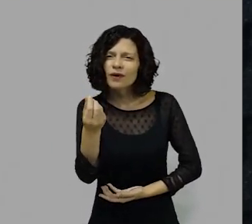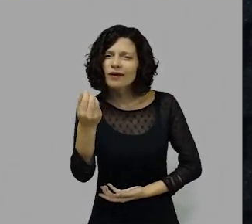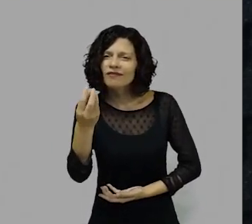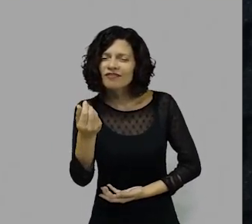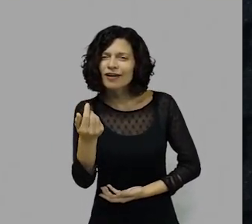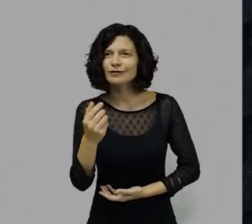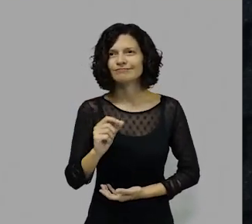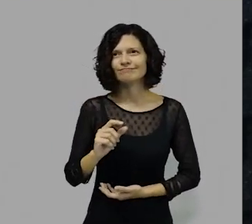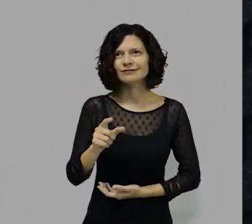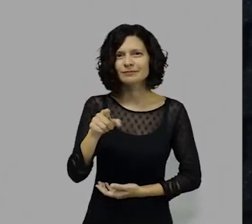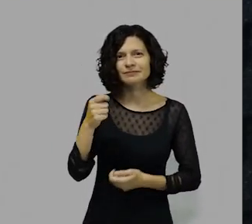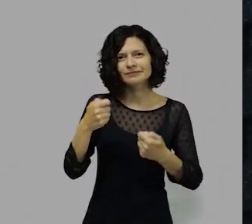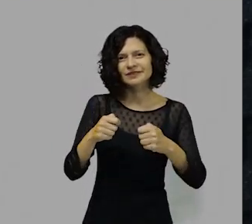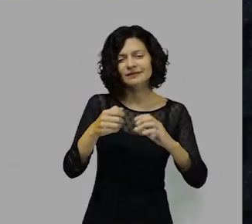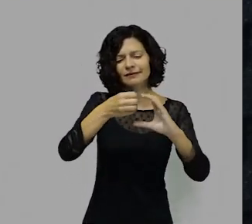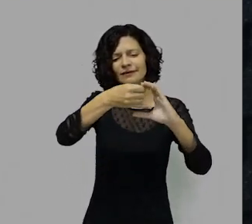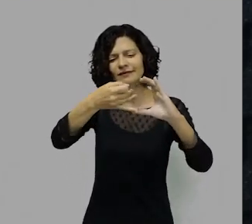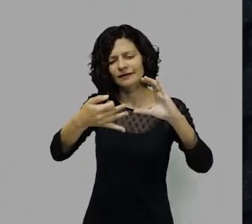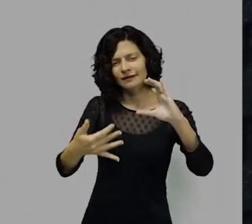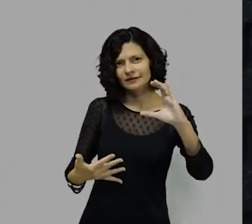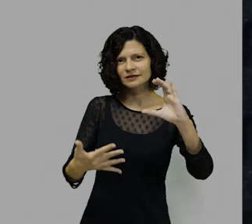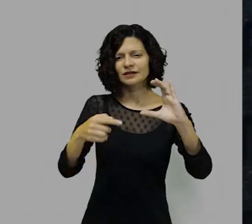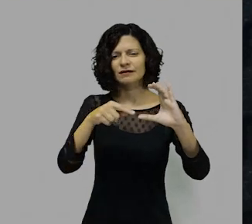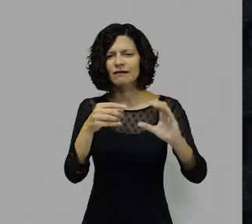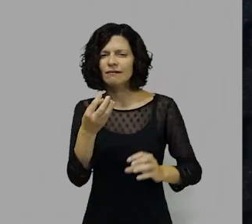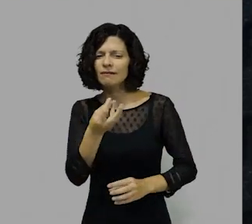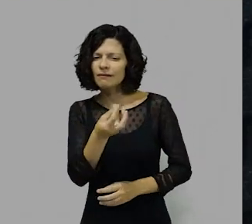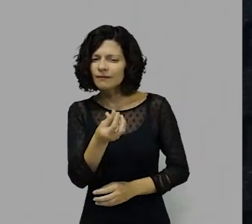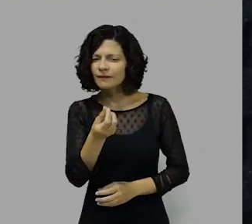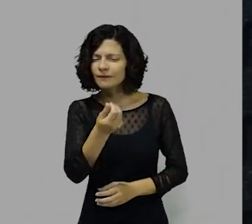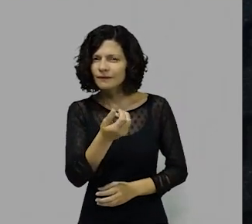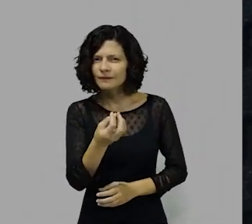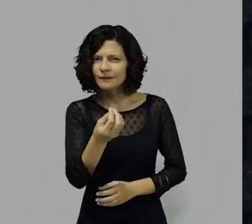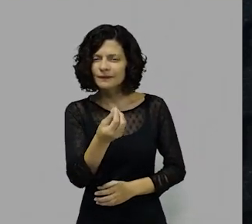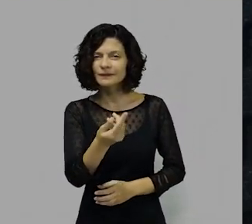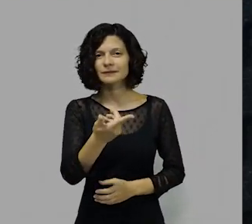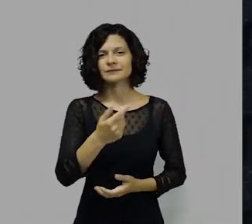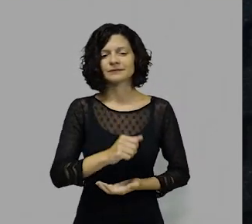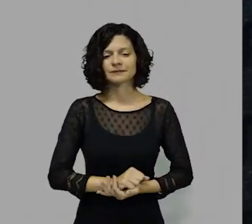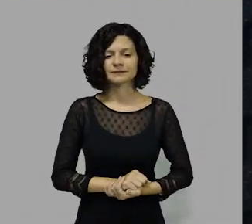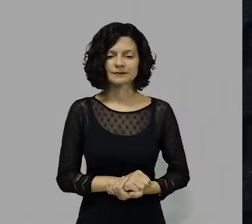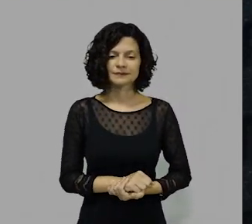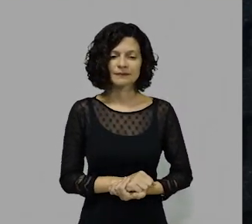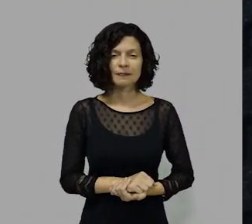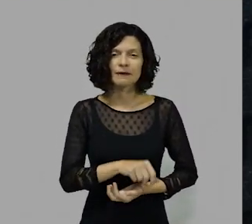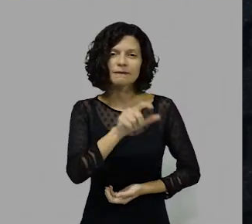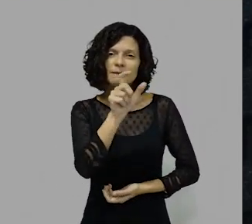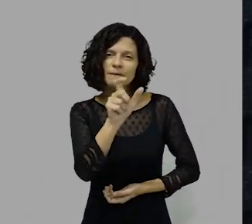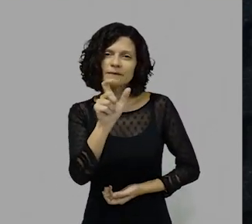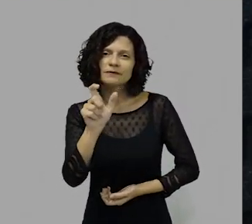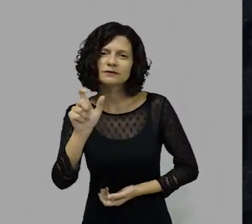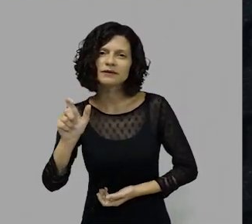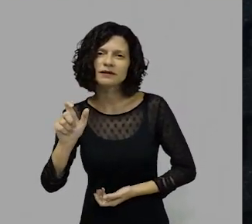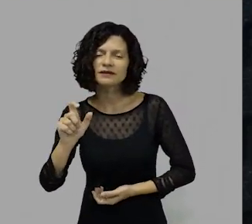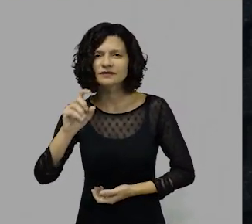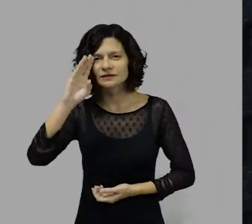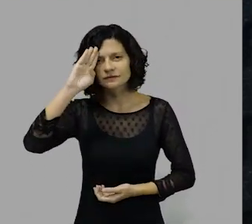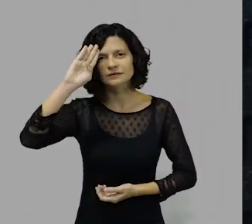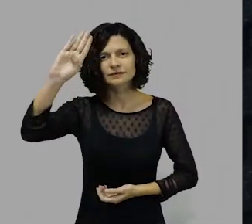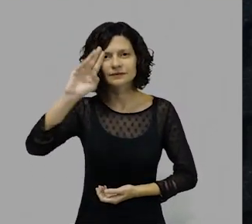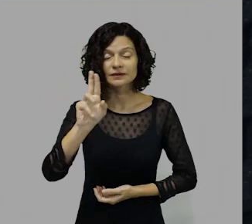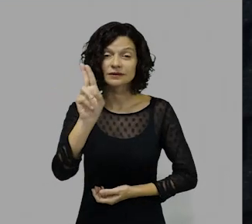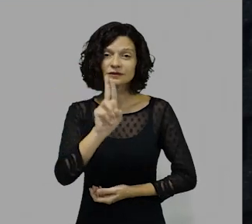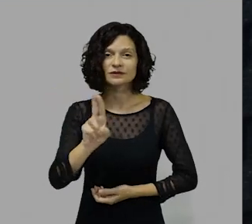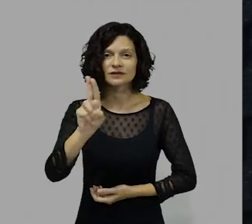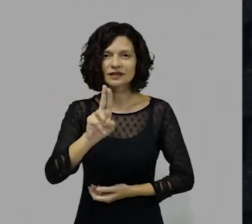qualificar alguma coisa. Although, apesar de, apart from, além disso. Então, são expressões,